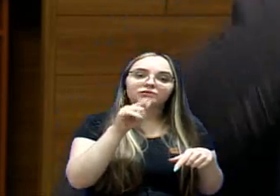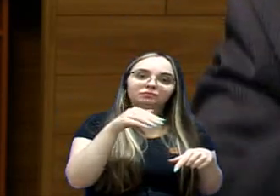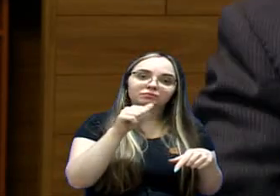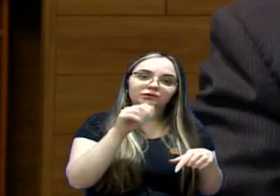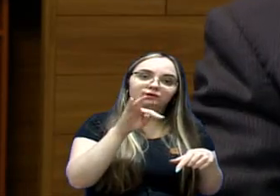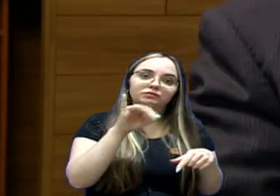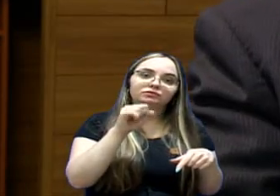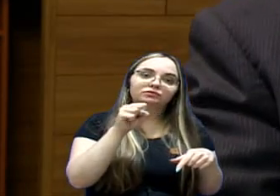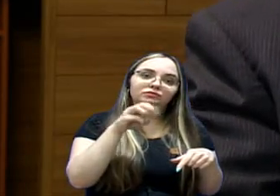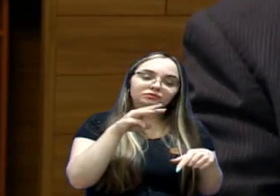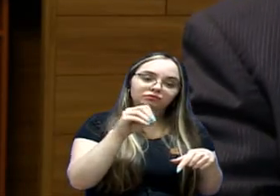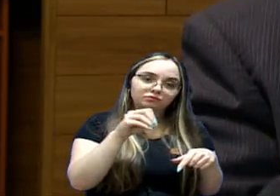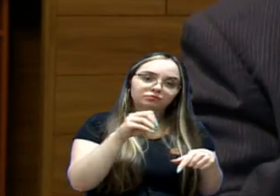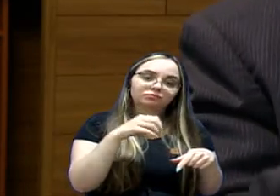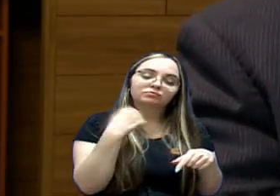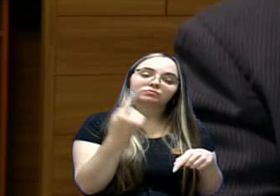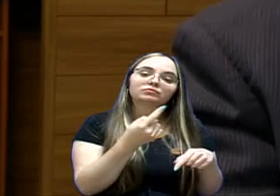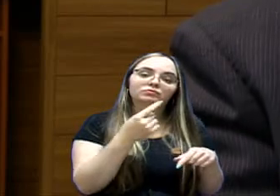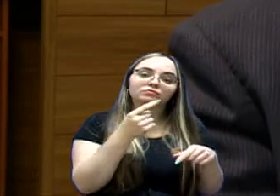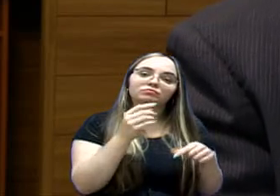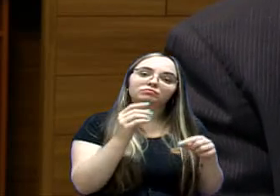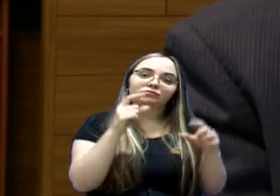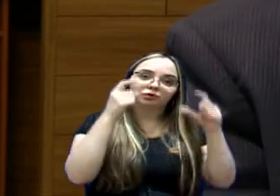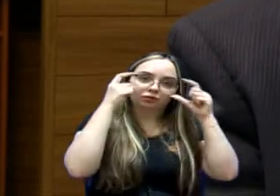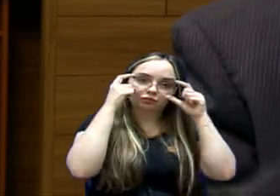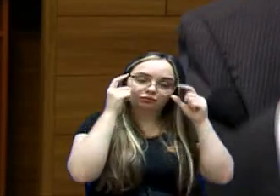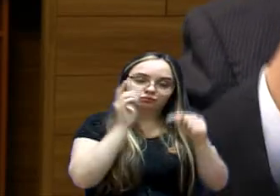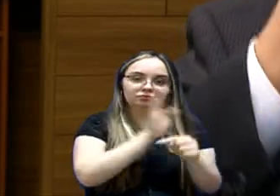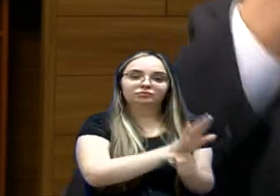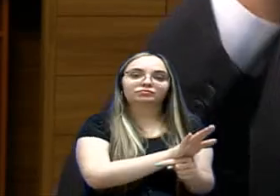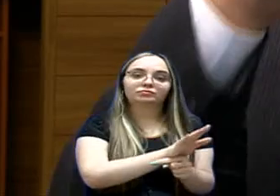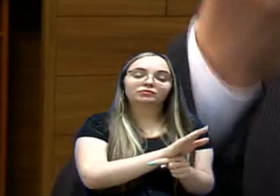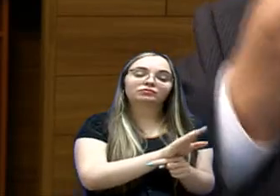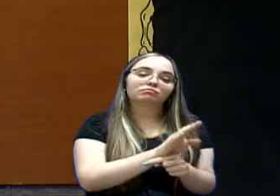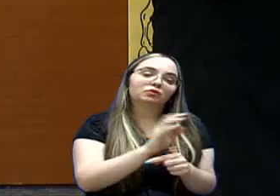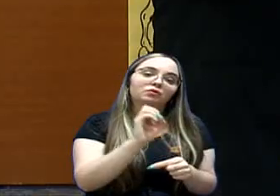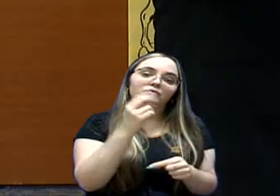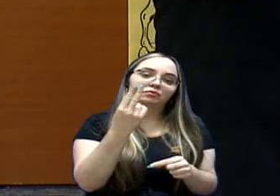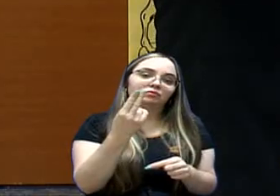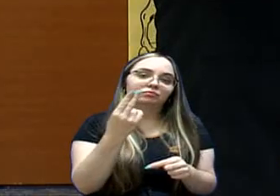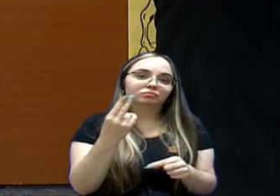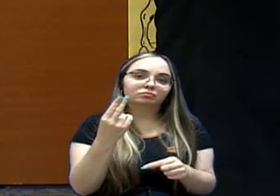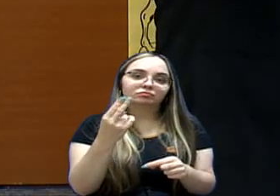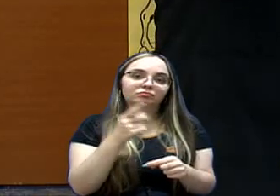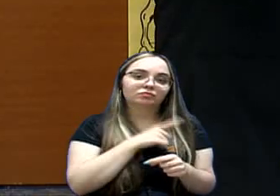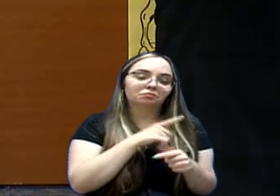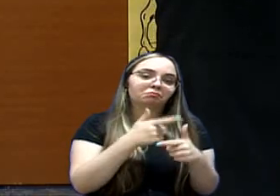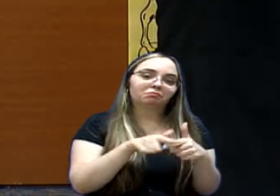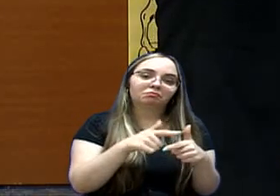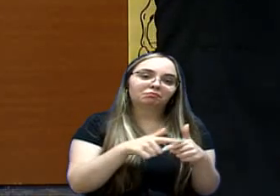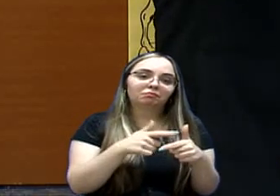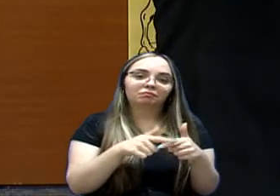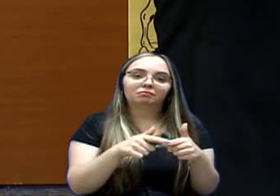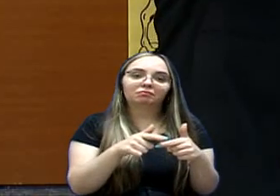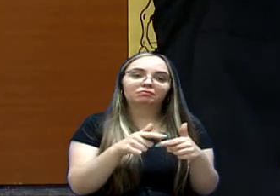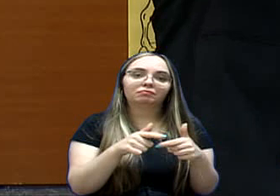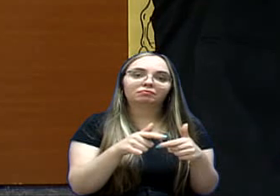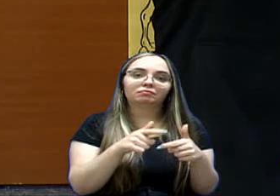coloca o óculos. E também, caso tenha algum problema do